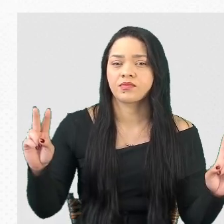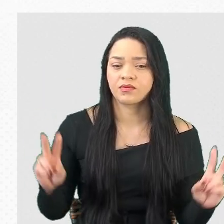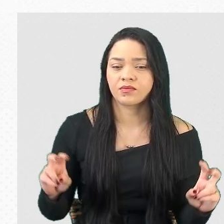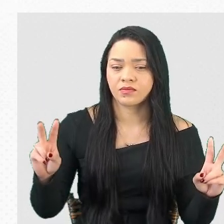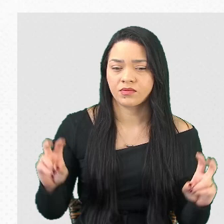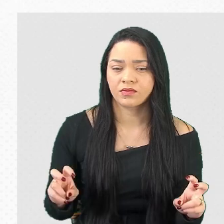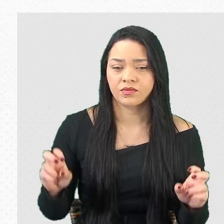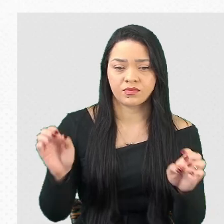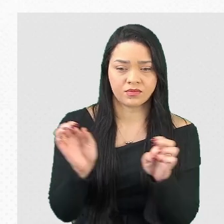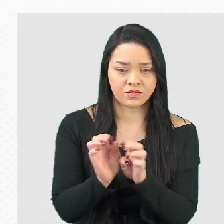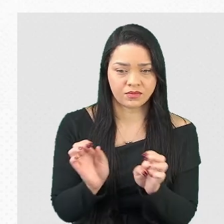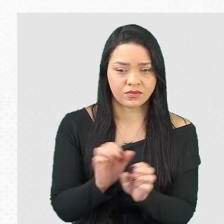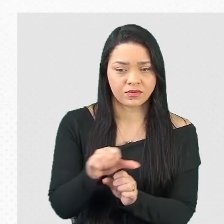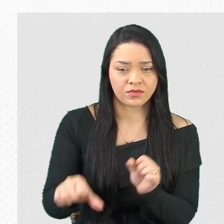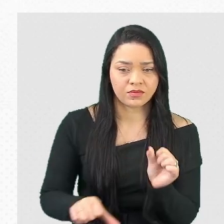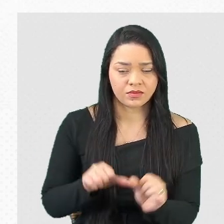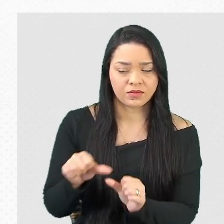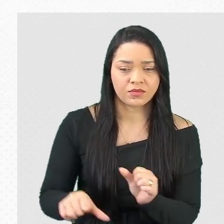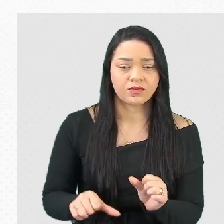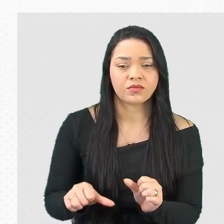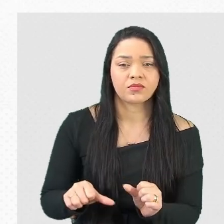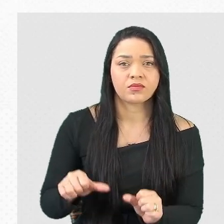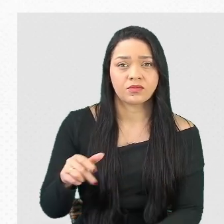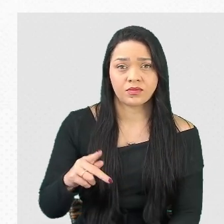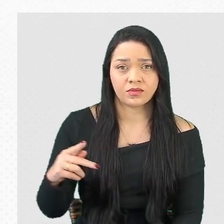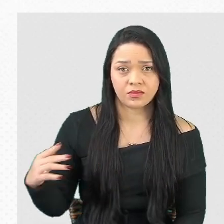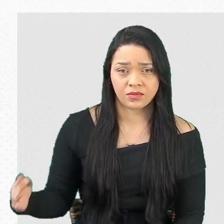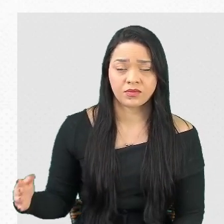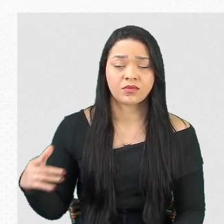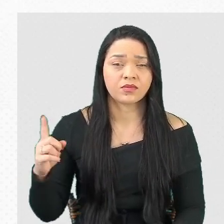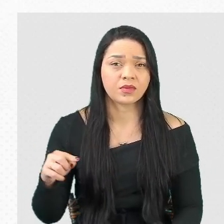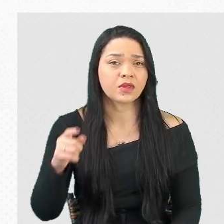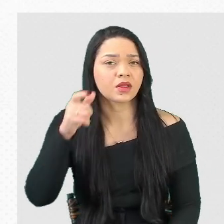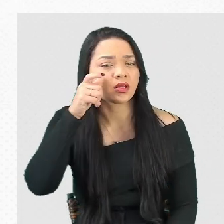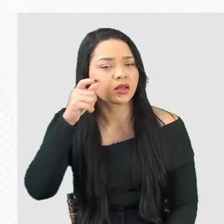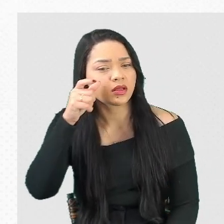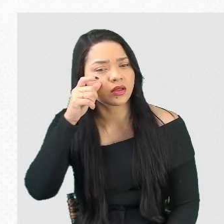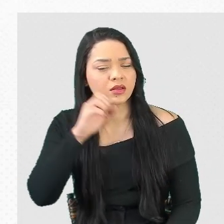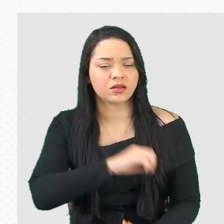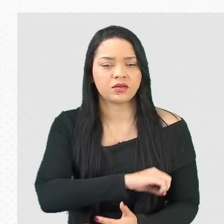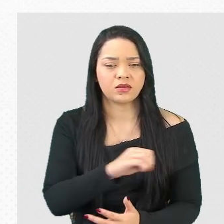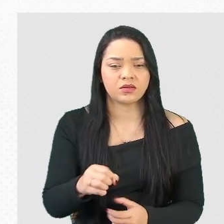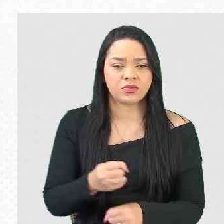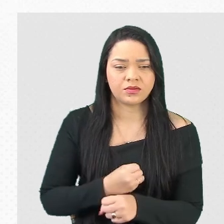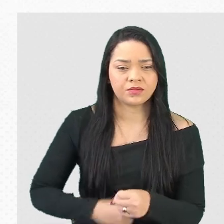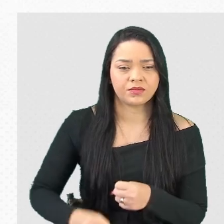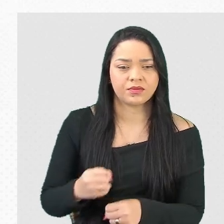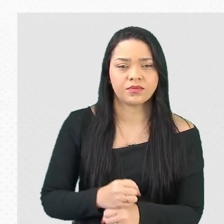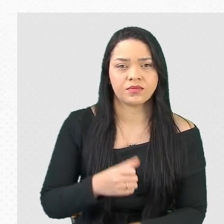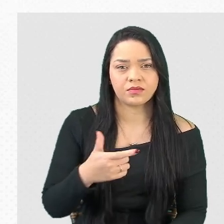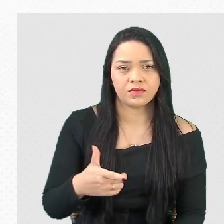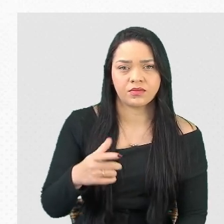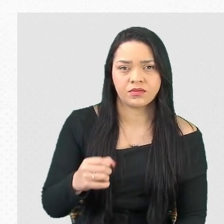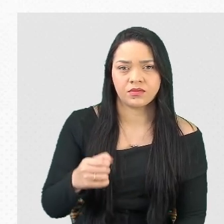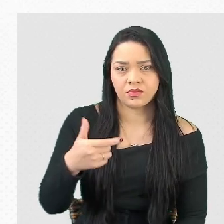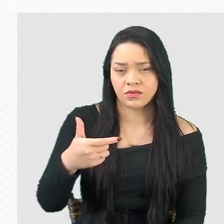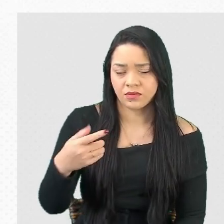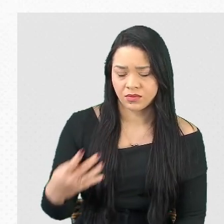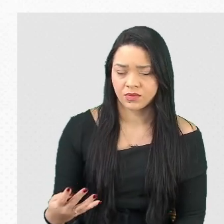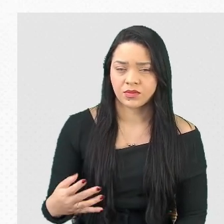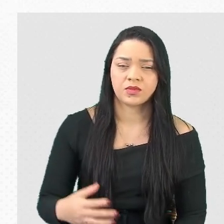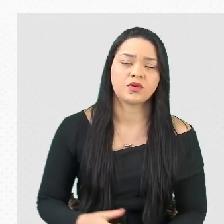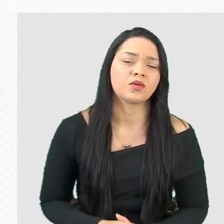da esfera pública. Muito importante, muito interessante também essa questão do Enem 2024. E aí, assim, risque isso, gente.